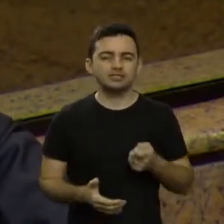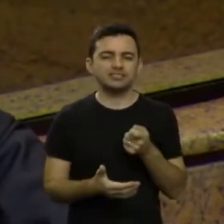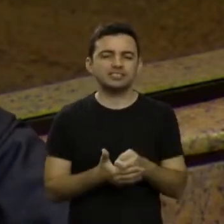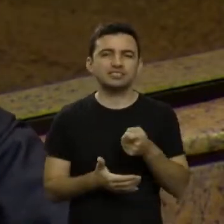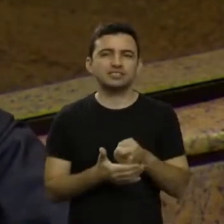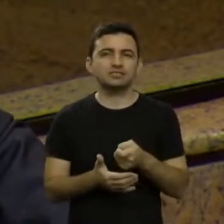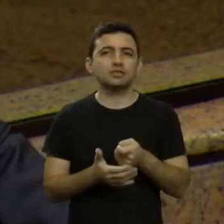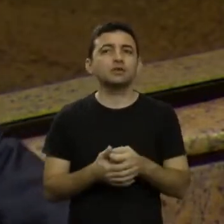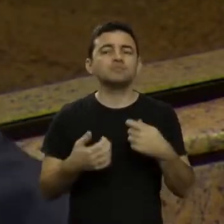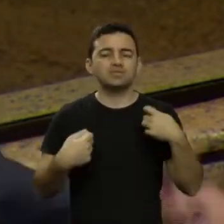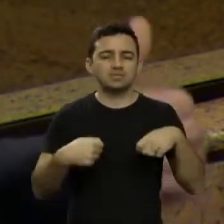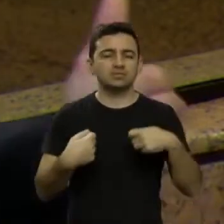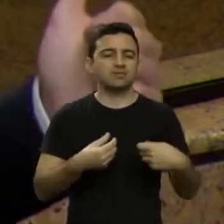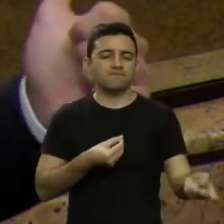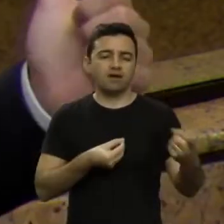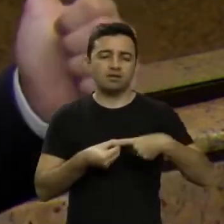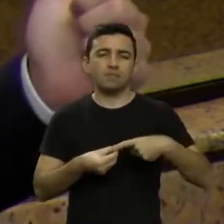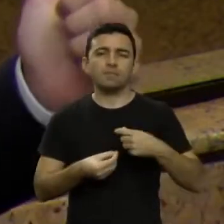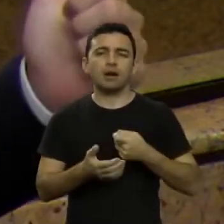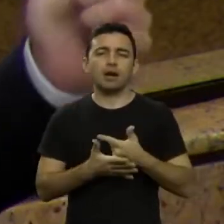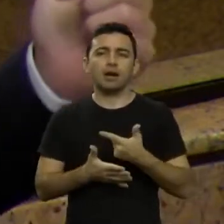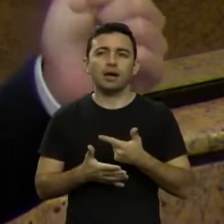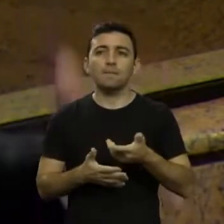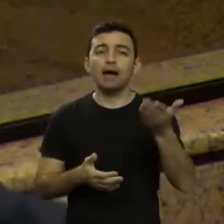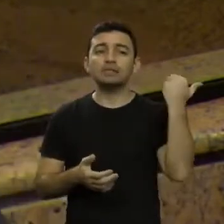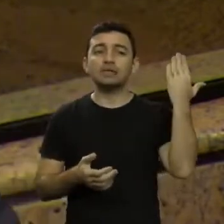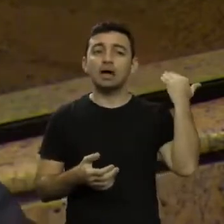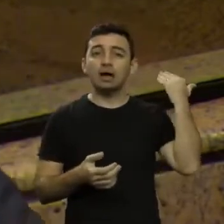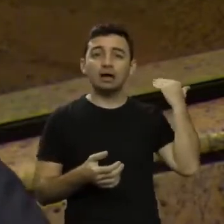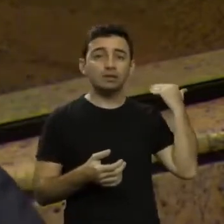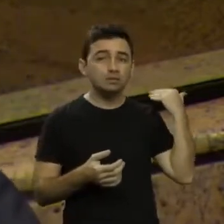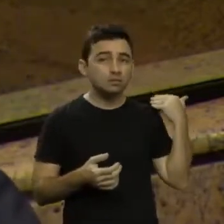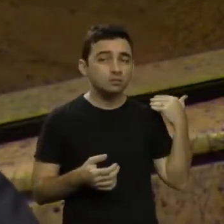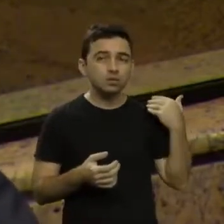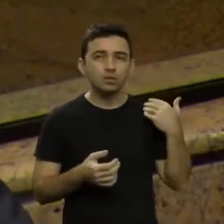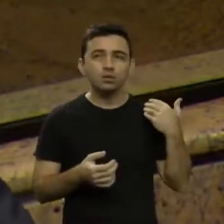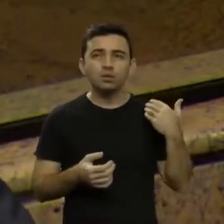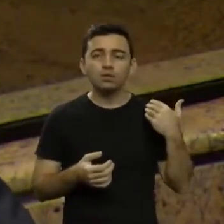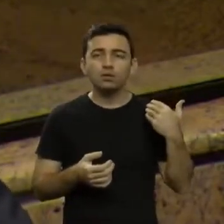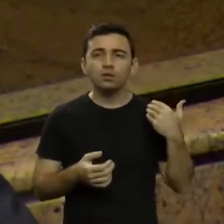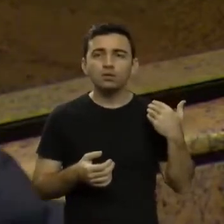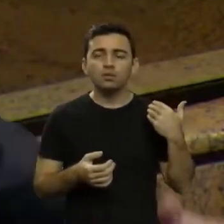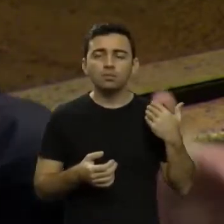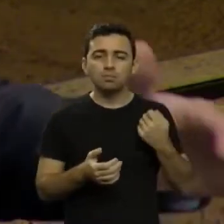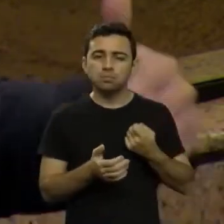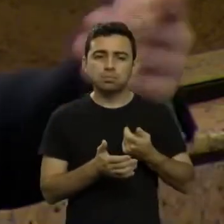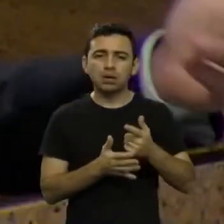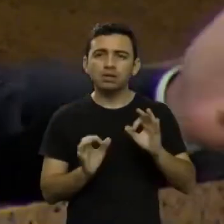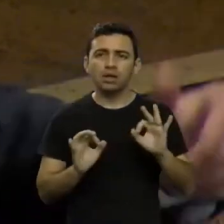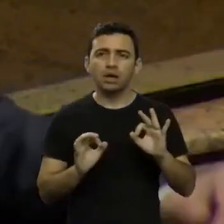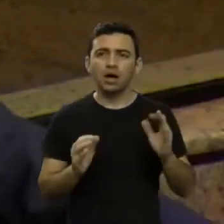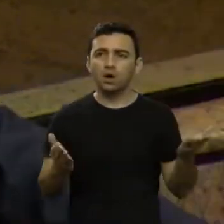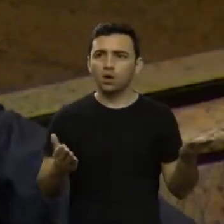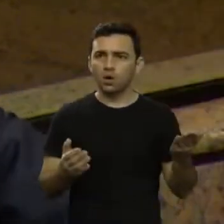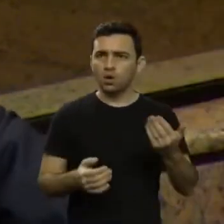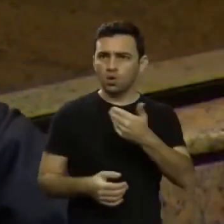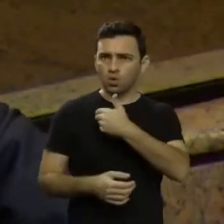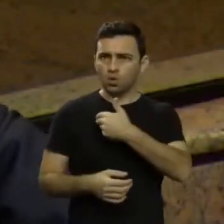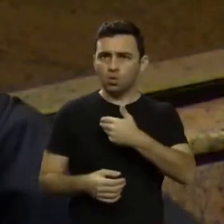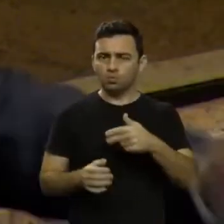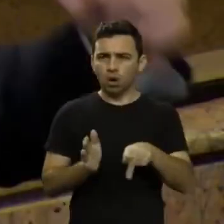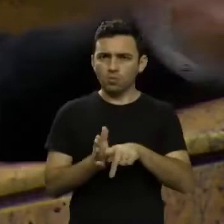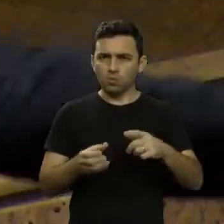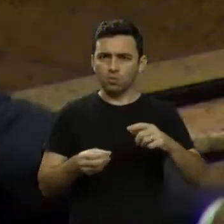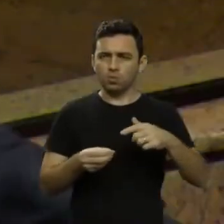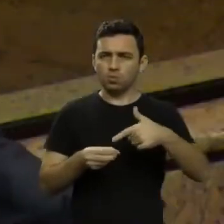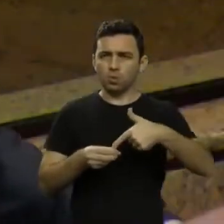aquilo que não quis cobrar antes do consumidor. O problema é, os postos não repassaram esse valor ao consumidor,